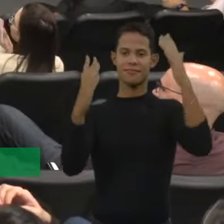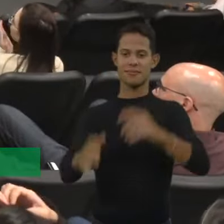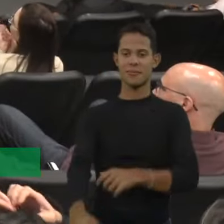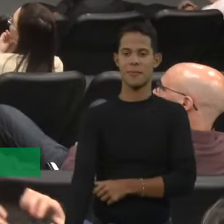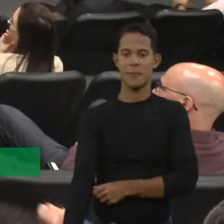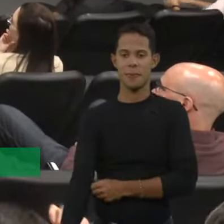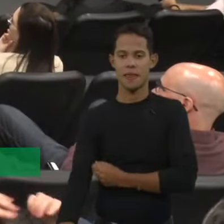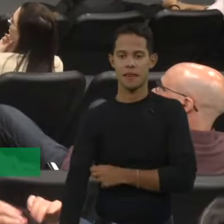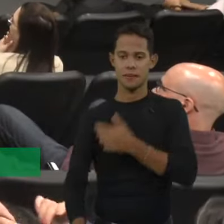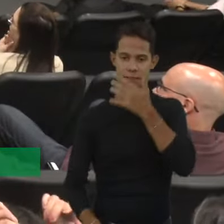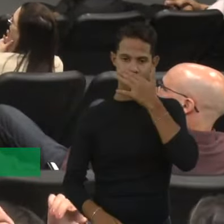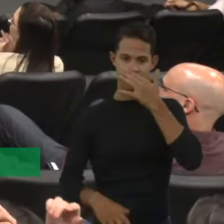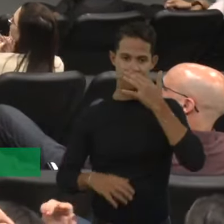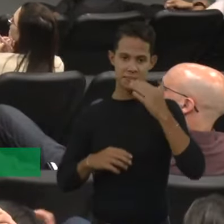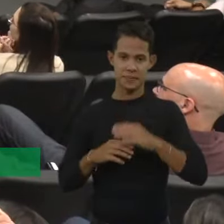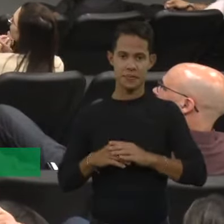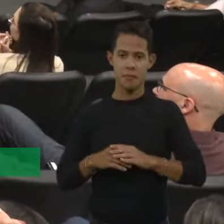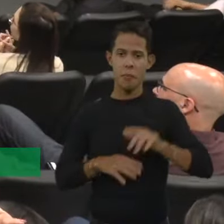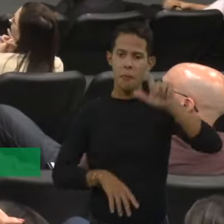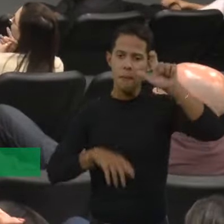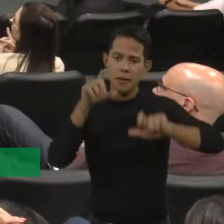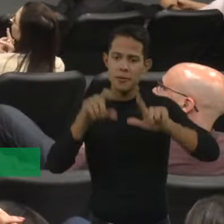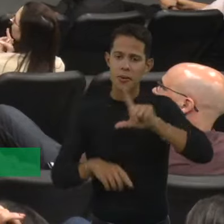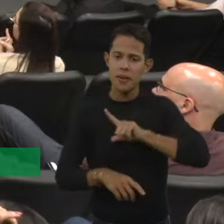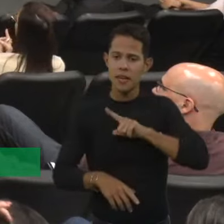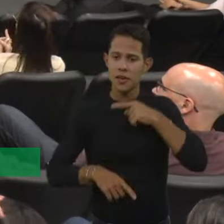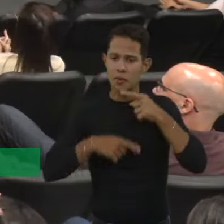Não sei se alguém tem alguma pergunta, alguma dúvida.